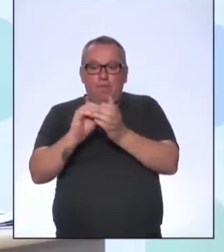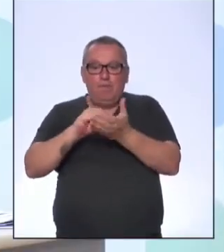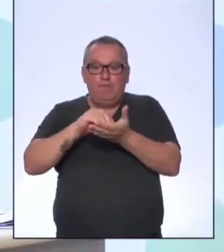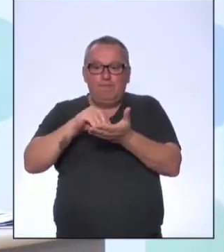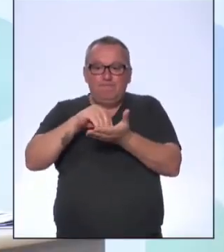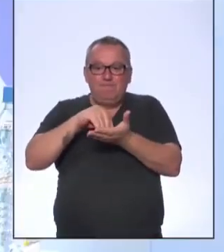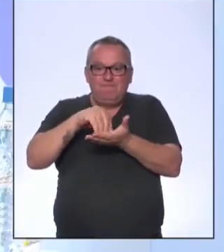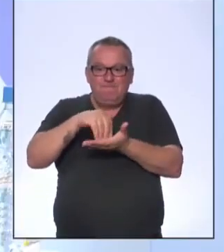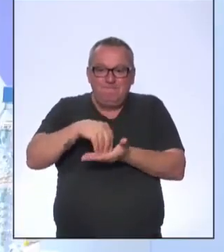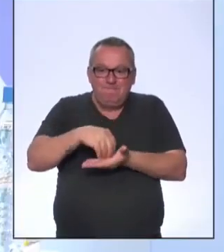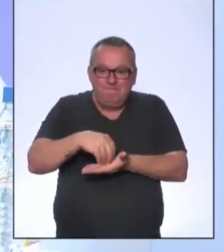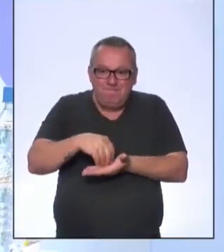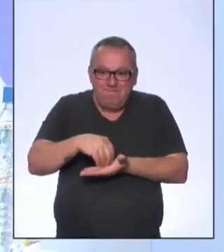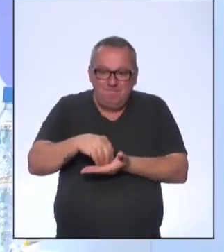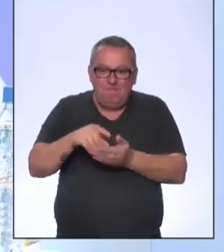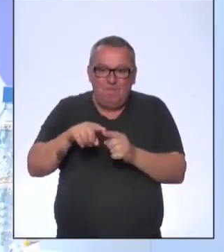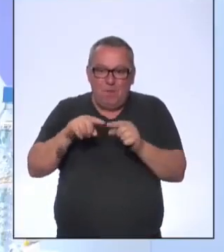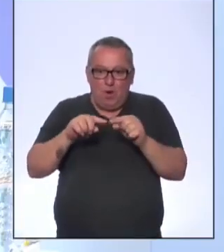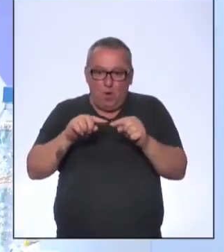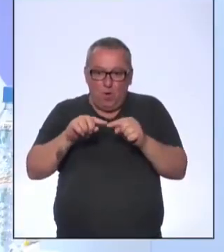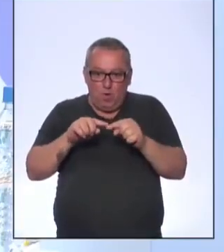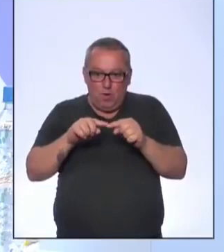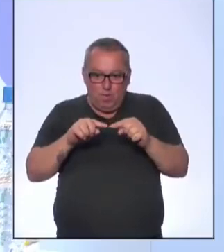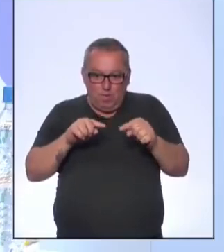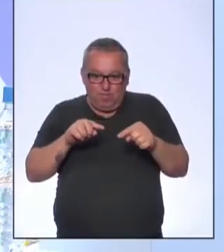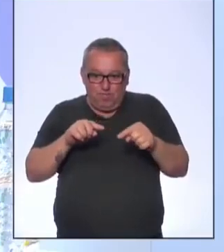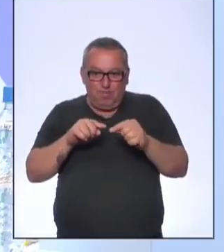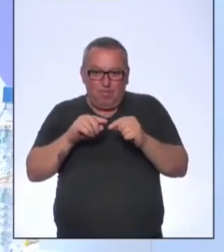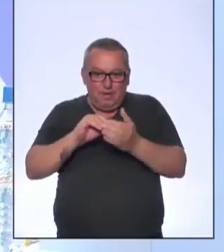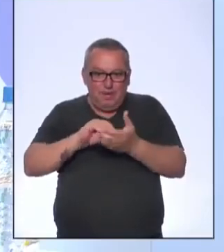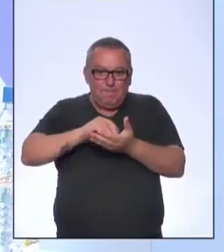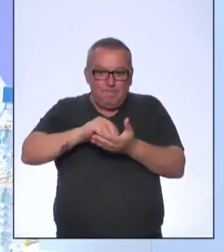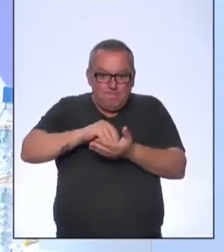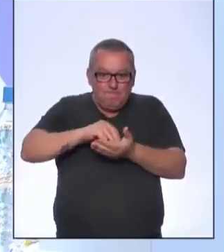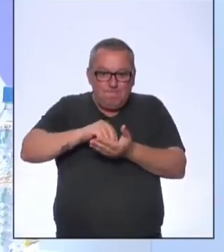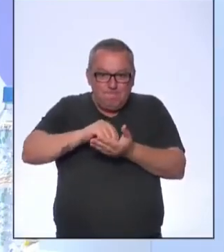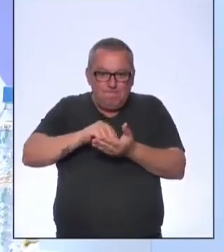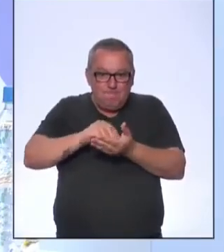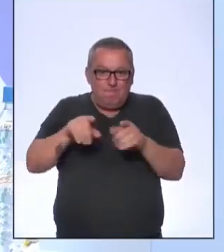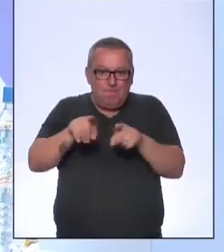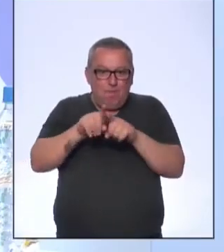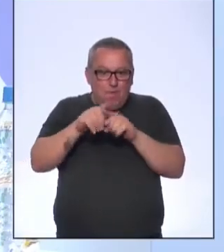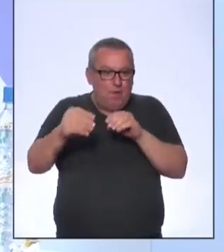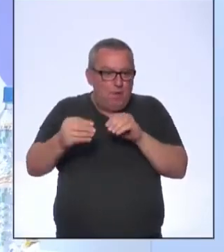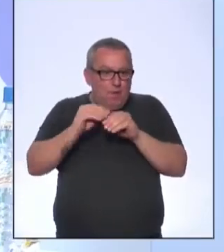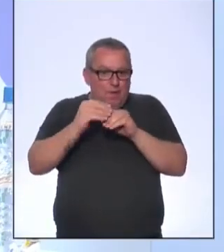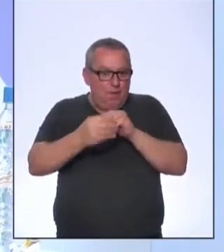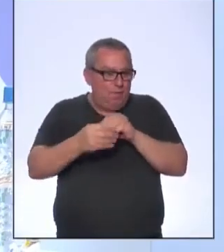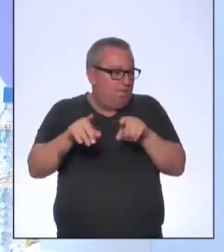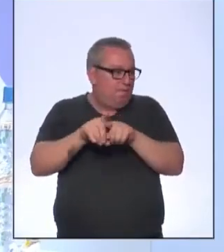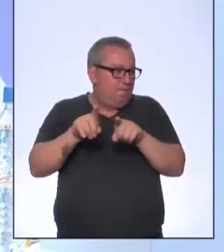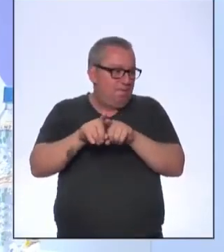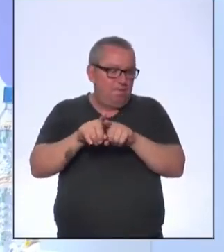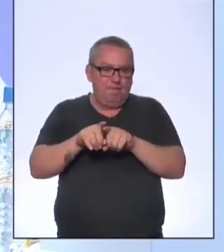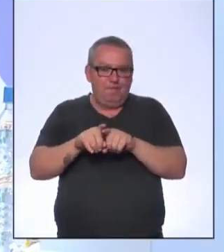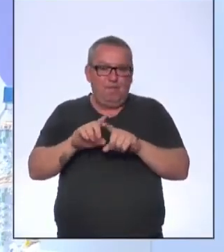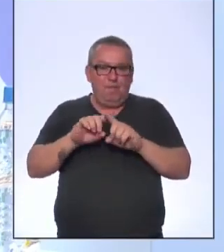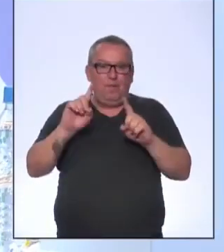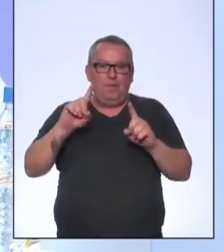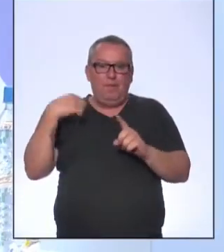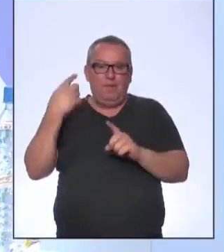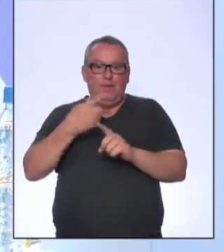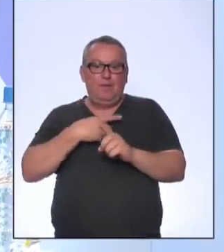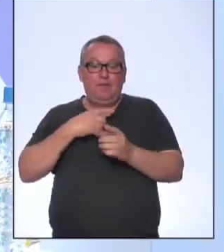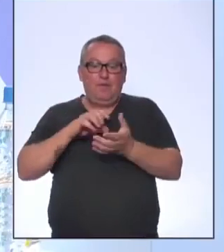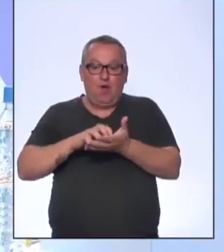também, se a unha estiver comprida, não é o caso da minha. Mas, assim, passa dentro da unha também, gente. E aí, então, assim, como